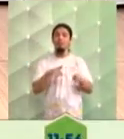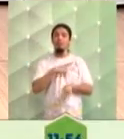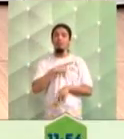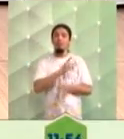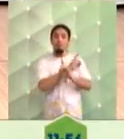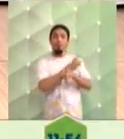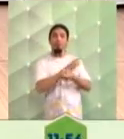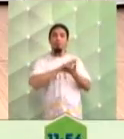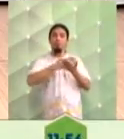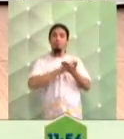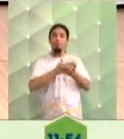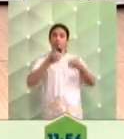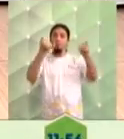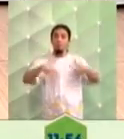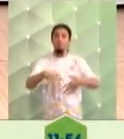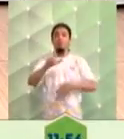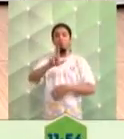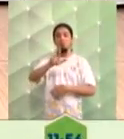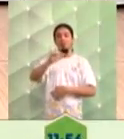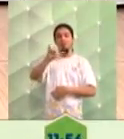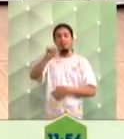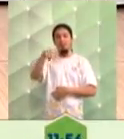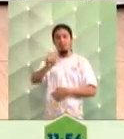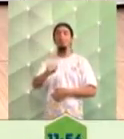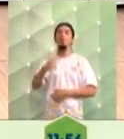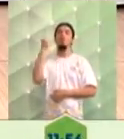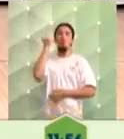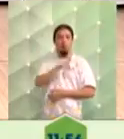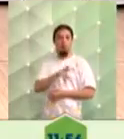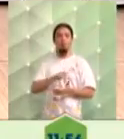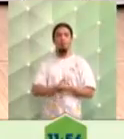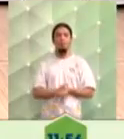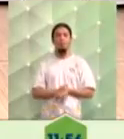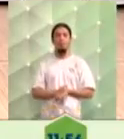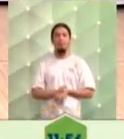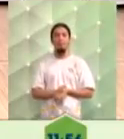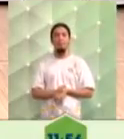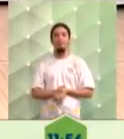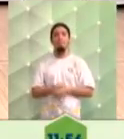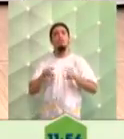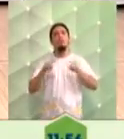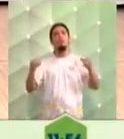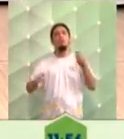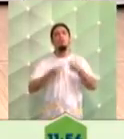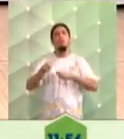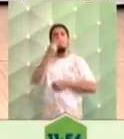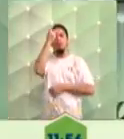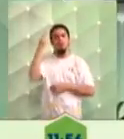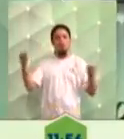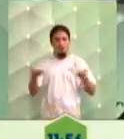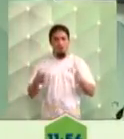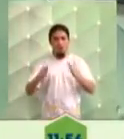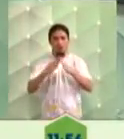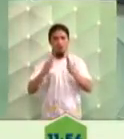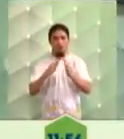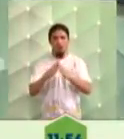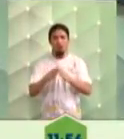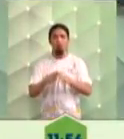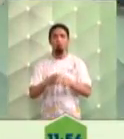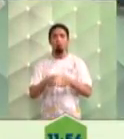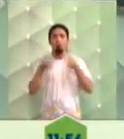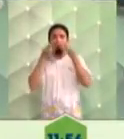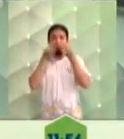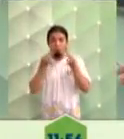resultado aí, Luciana ganhou. Agora, como é que faz as pessoas aí que estão acompanhando em casa, pelo Facebook, quem está ao vivo também? Isso, nós vamos